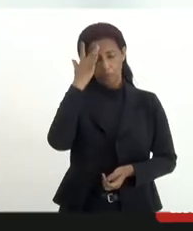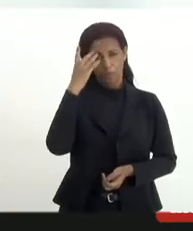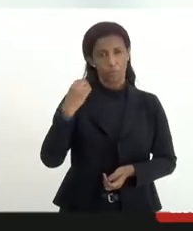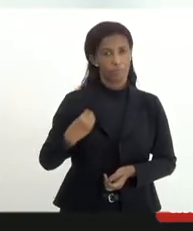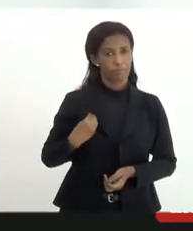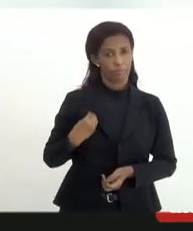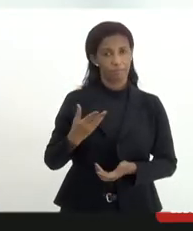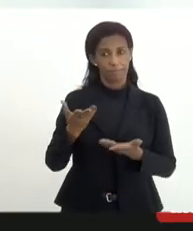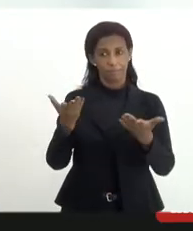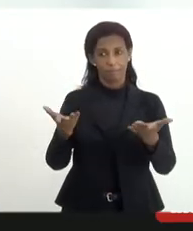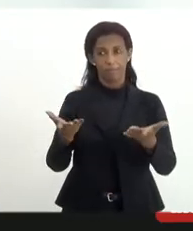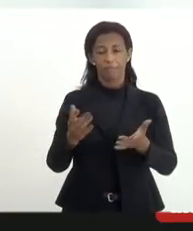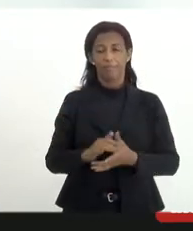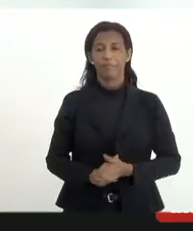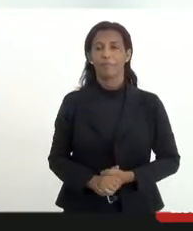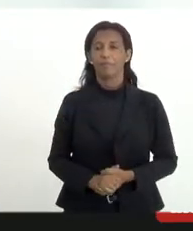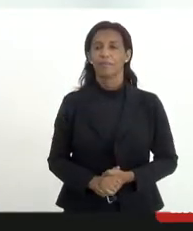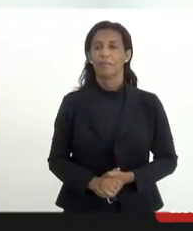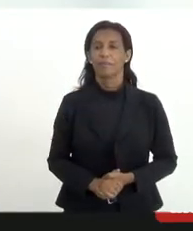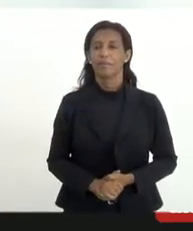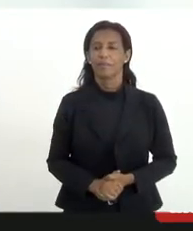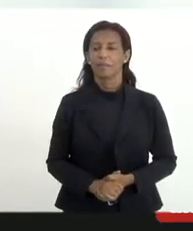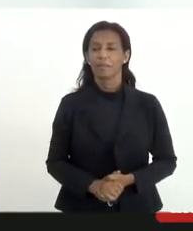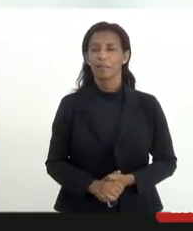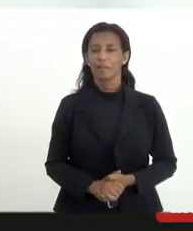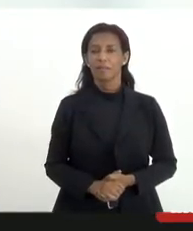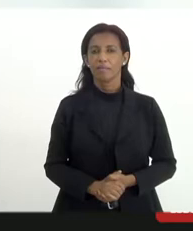presentes, fazer aqui